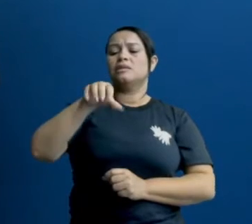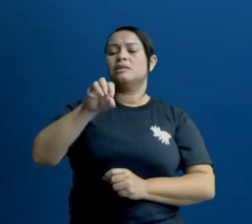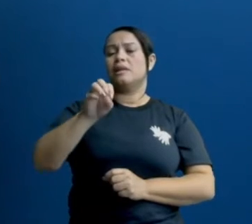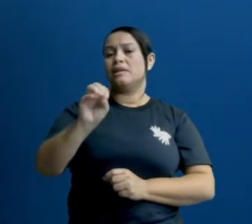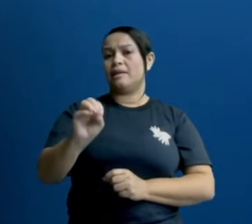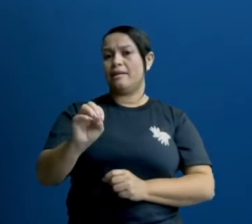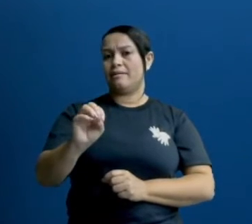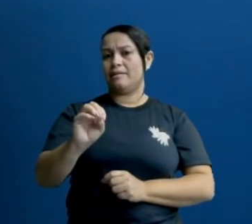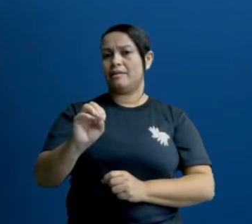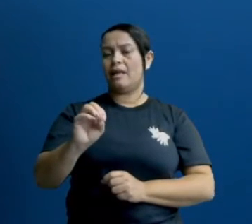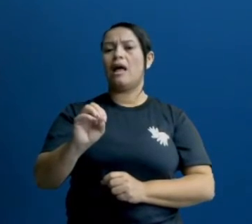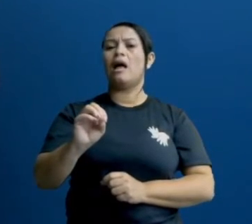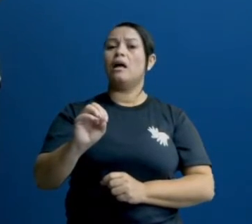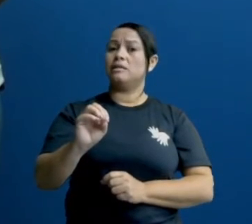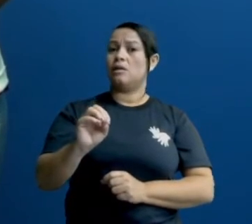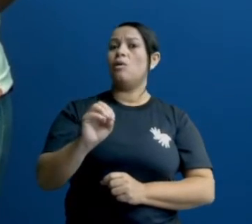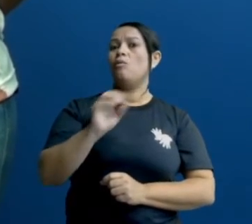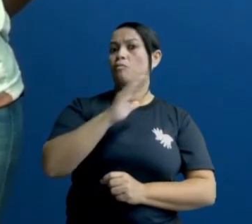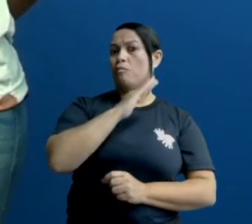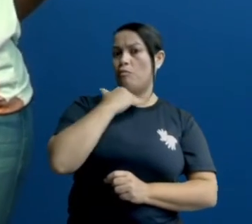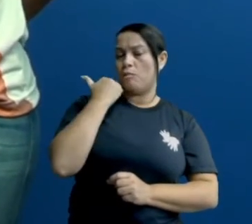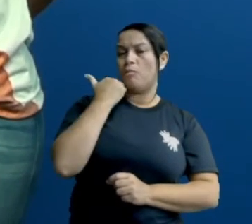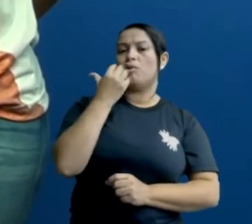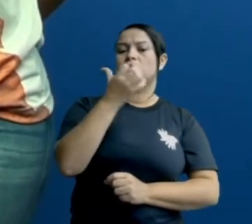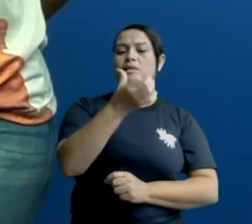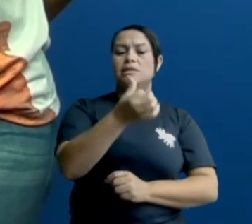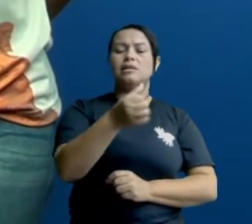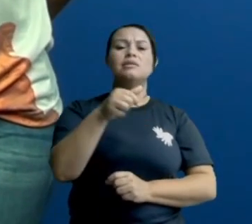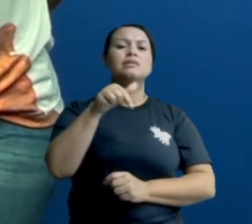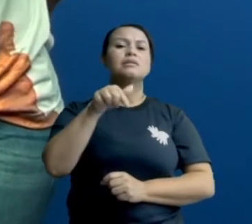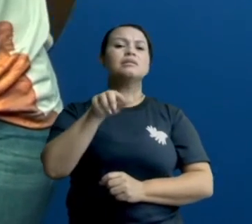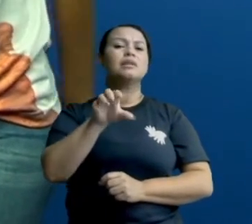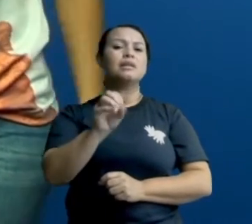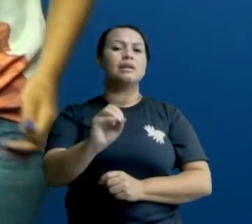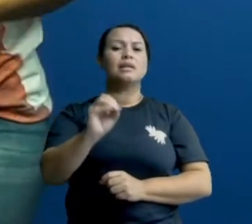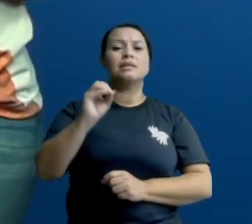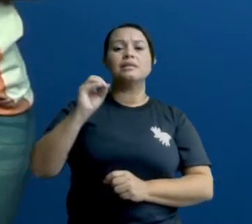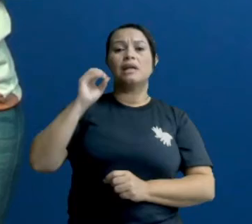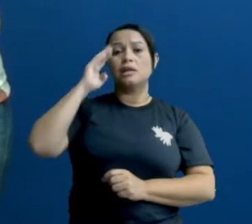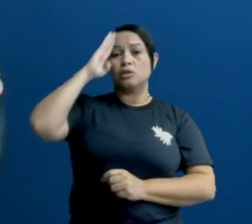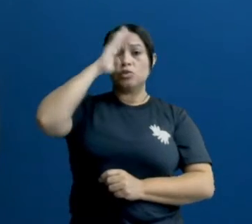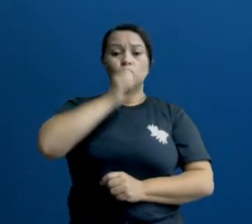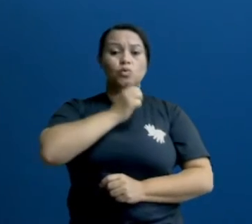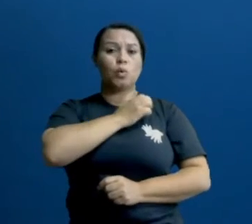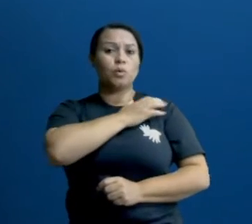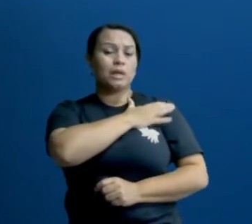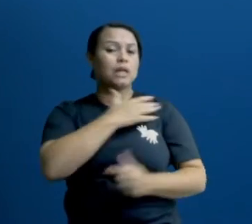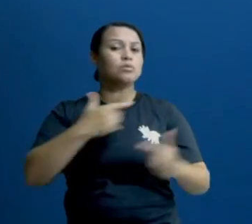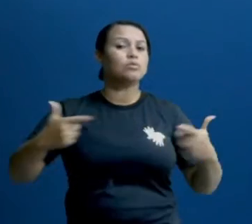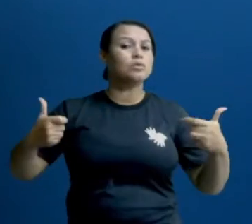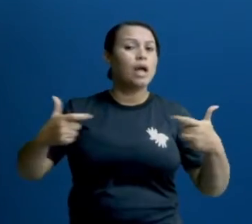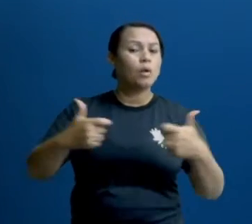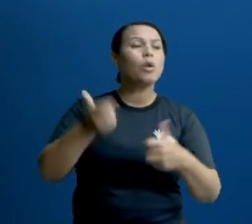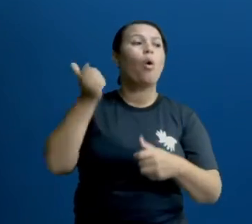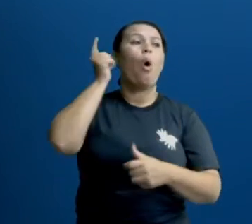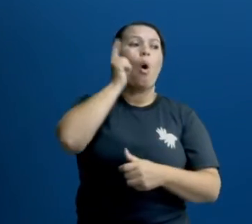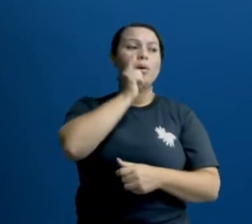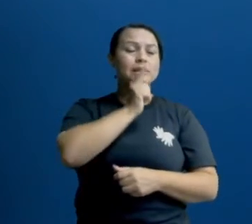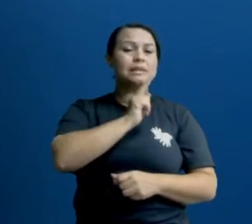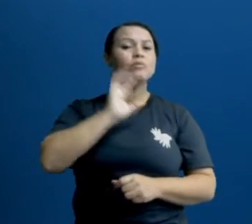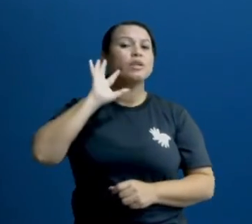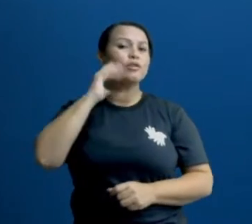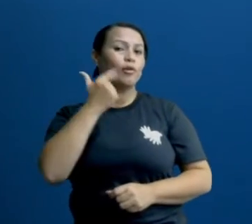670. Então, foram mortos 670 soldados em combate. Então, a gente conseguiu resolver o